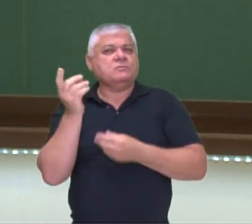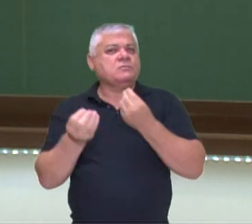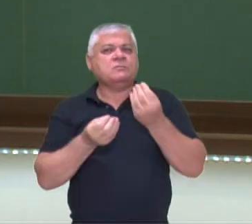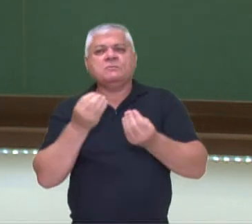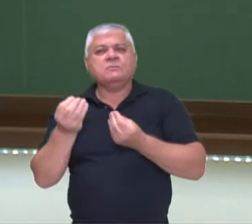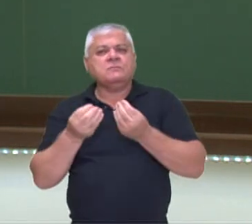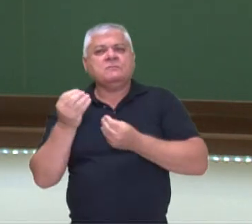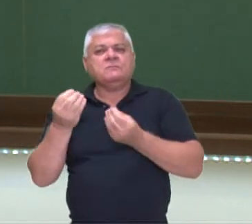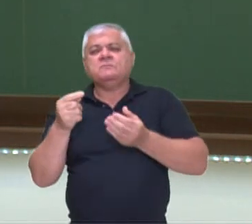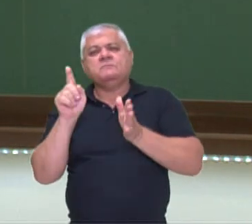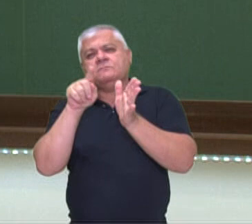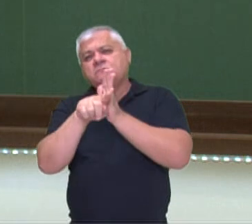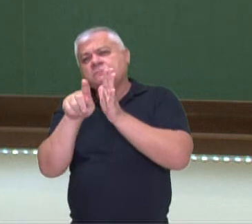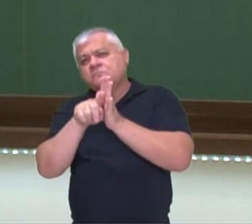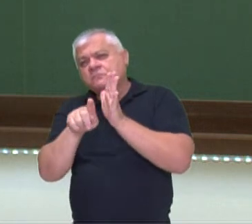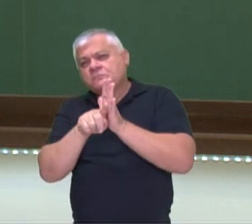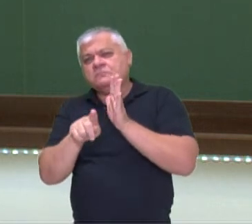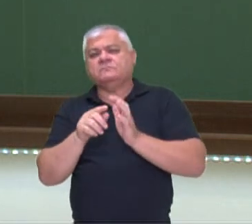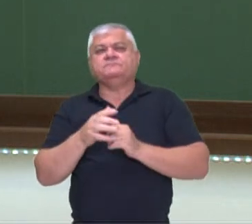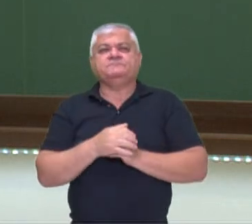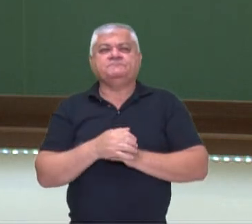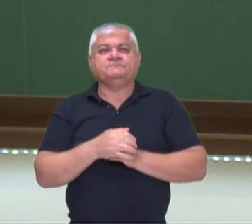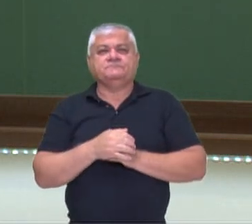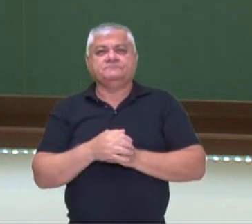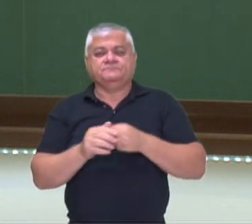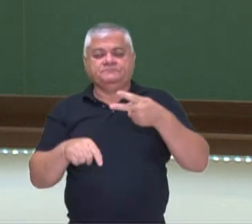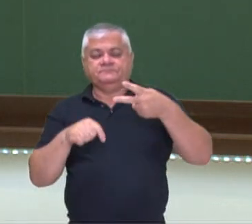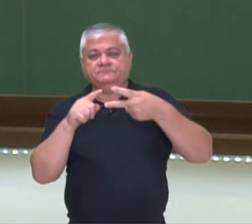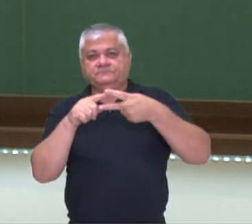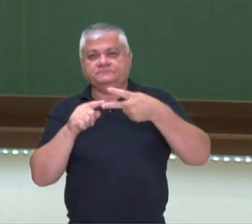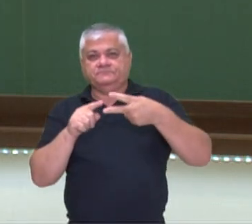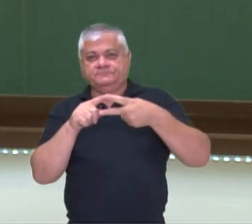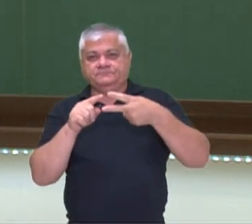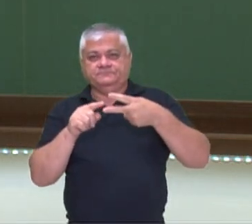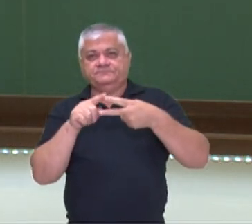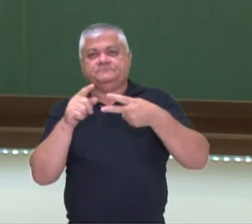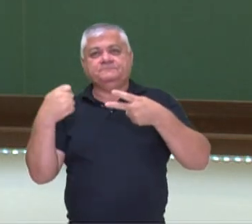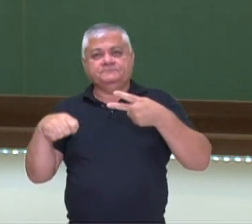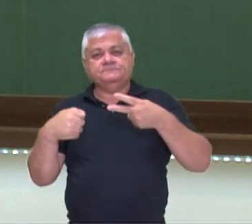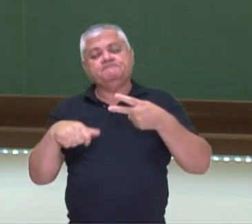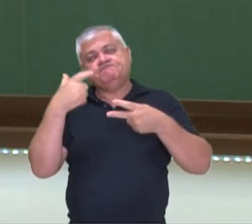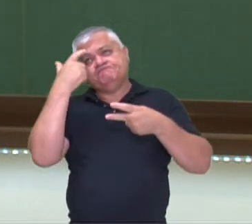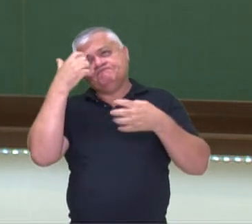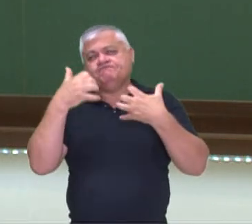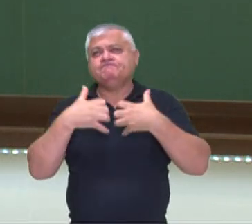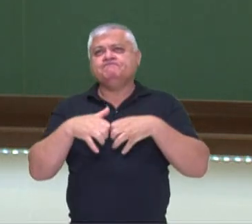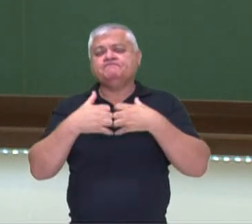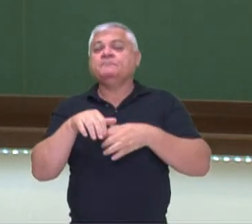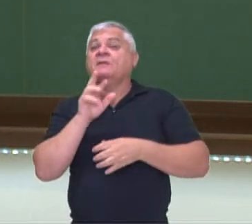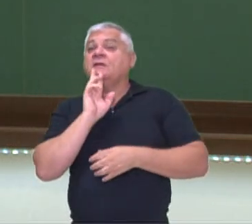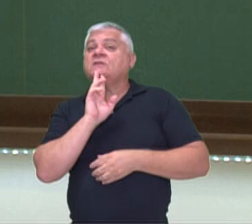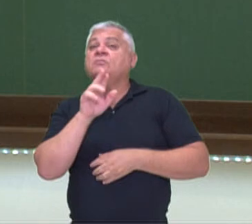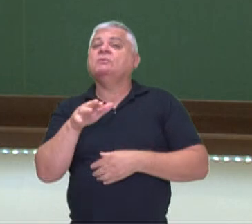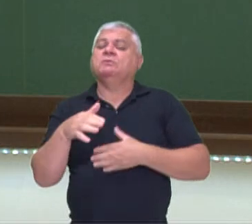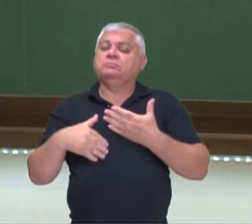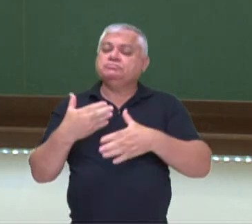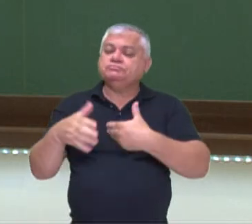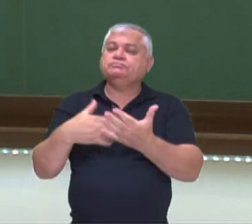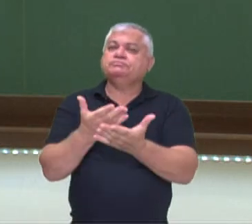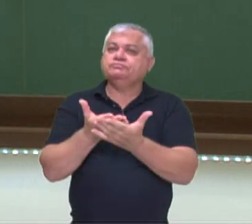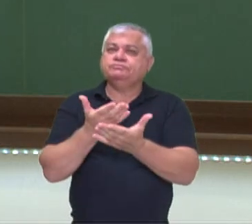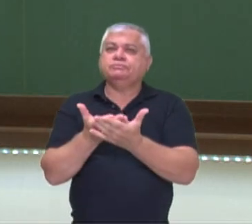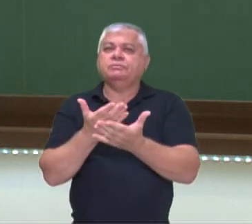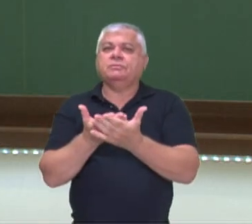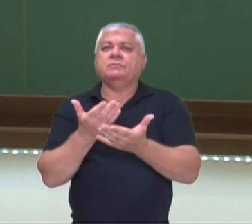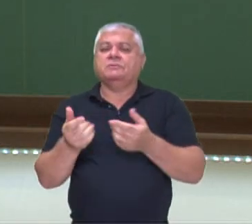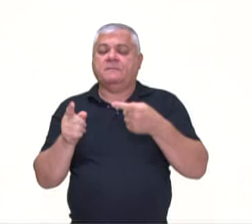de questionamentos na aula. Vejam, essas duas questões nós precisaremos responder ao longo da nossa aula. E